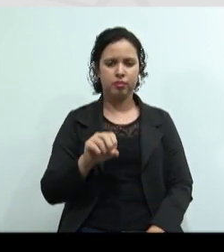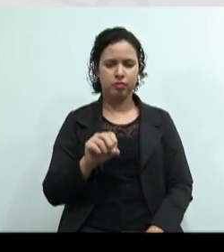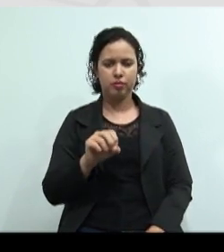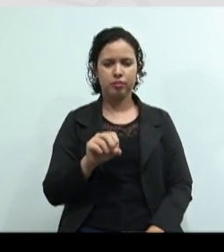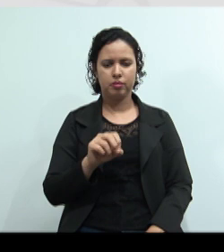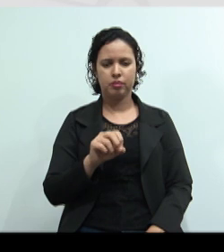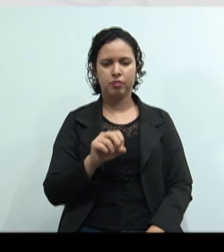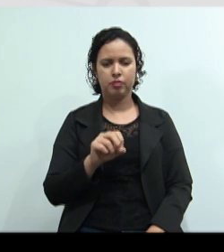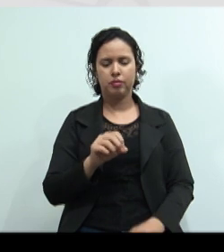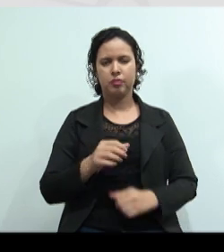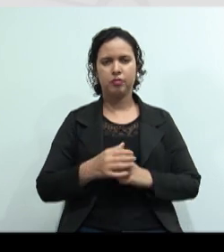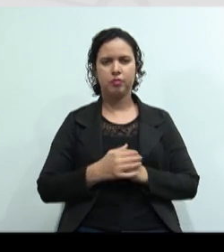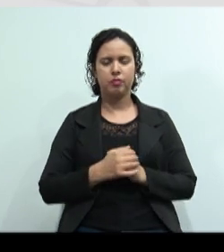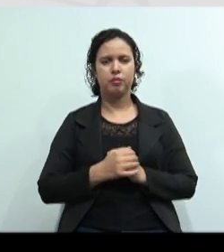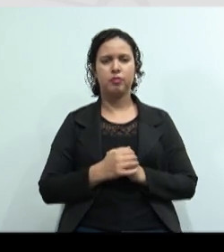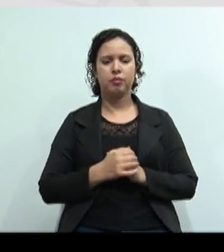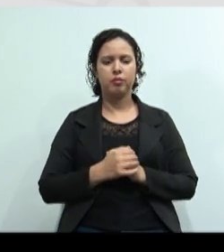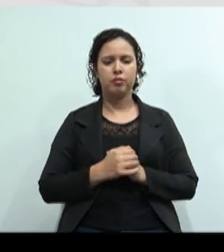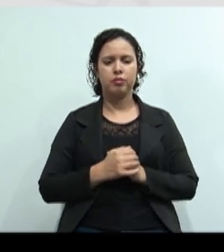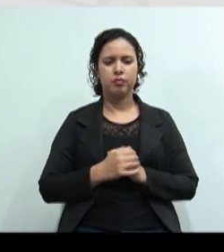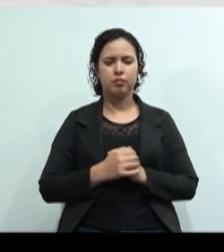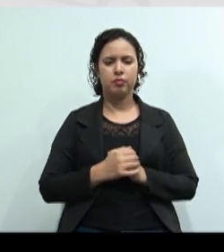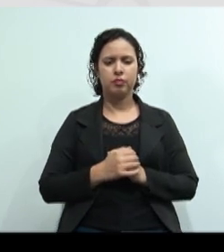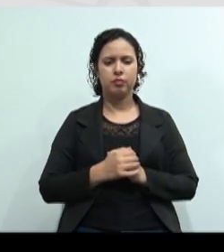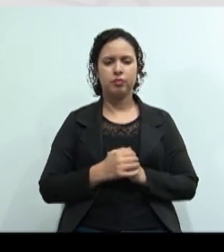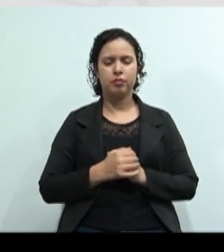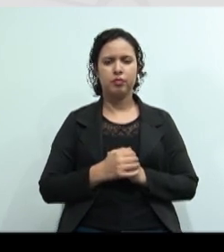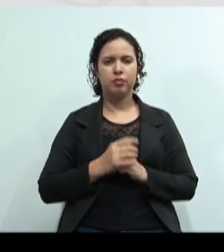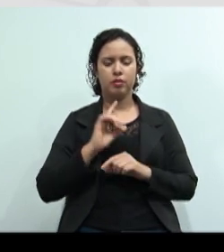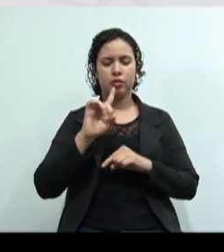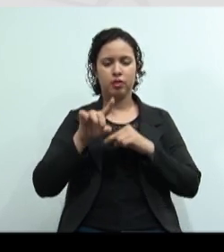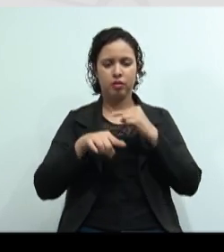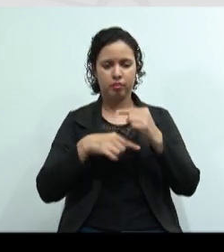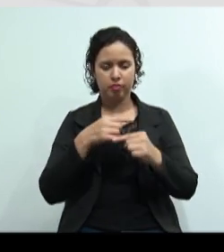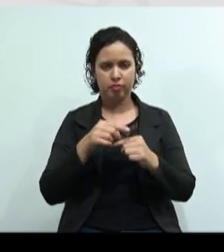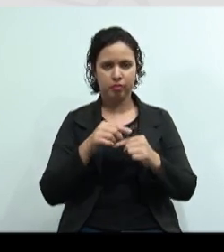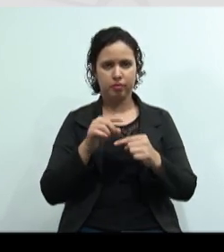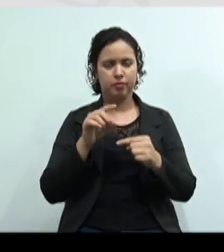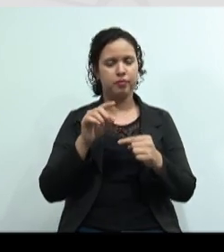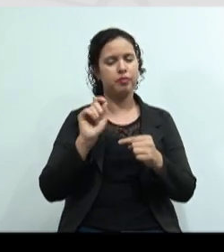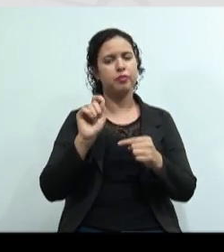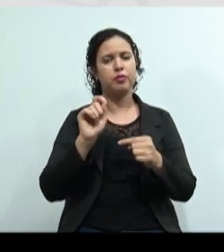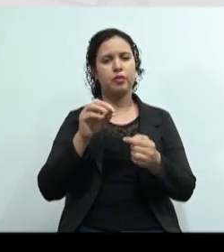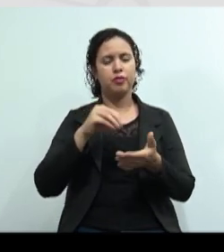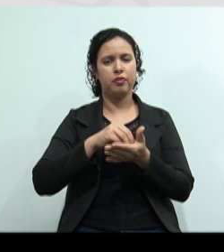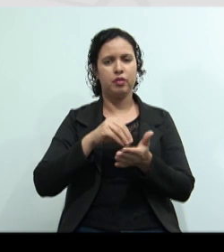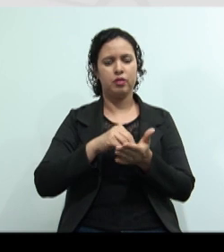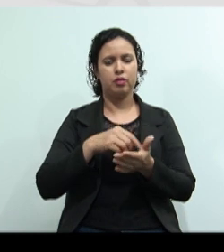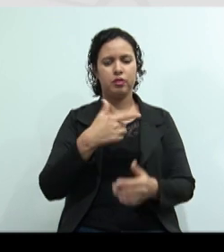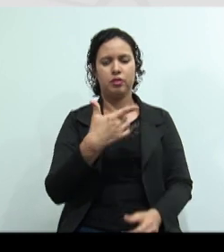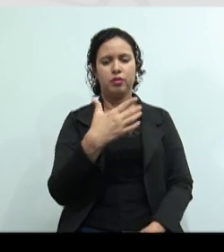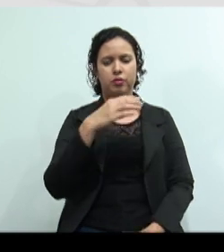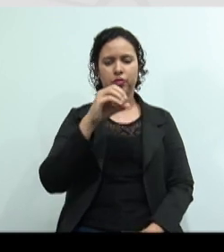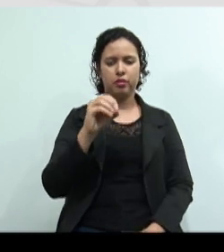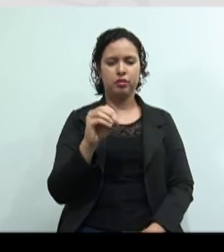Saída primeira. Aí depois, não foram 50? Tá faltando 20. Então, eu vou tirar os outros 20 daqui, ó.